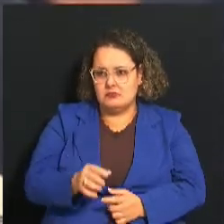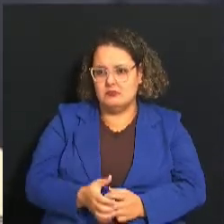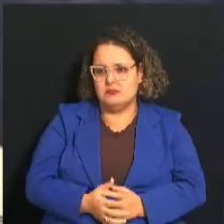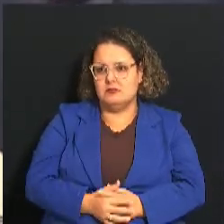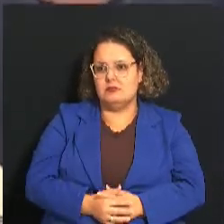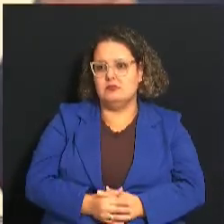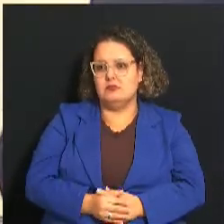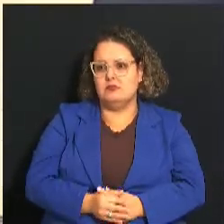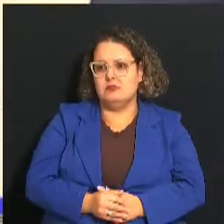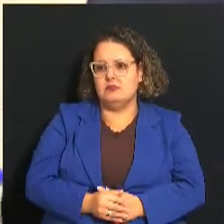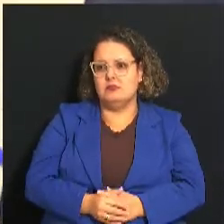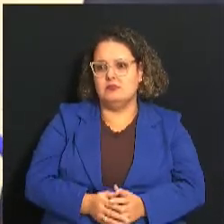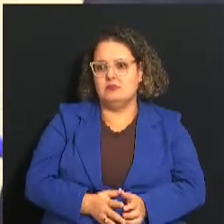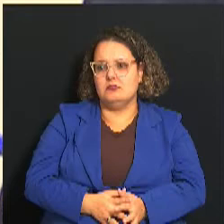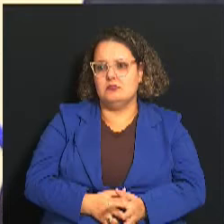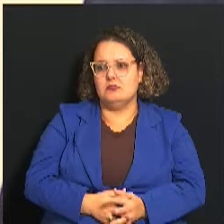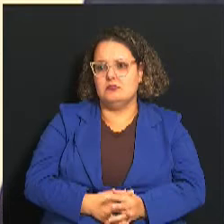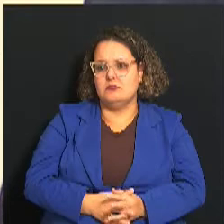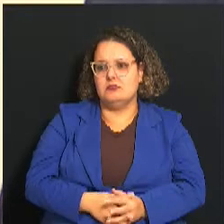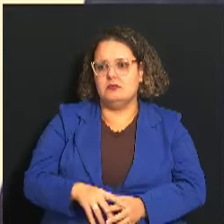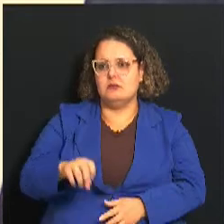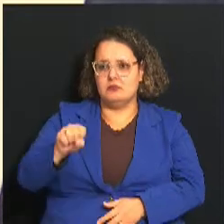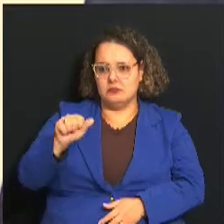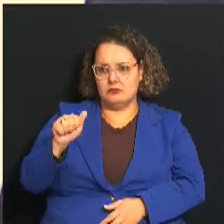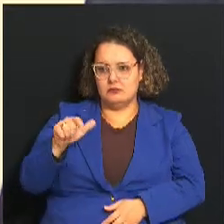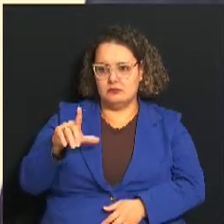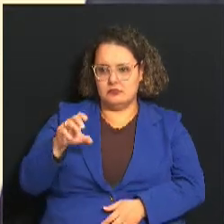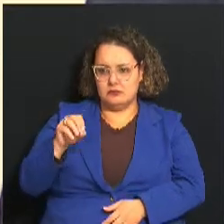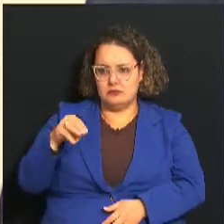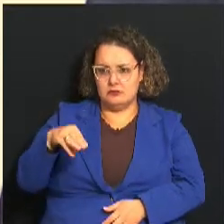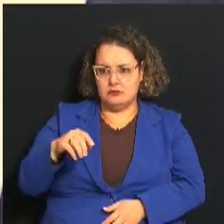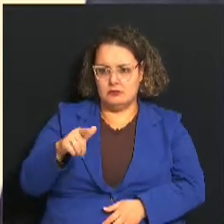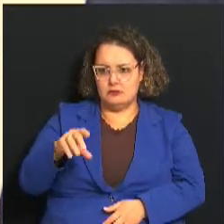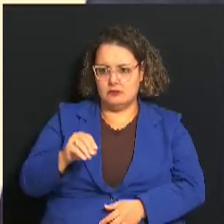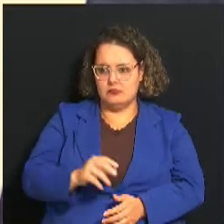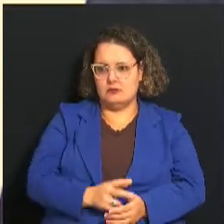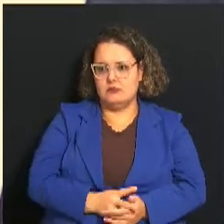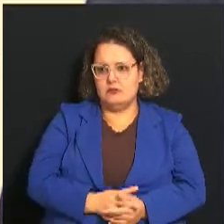Tá, depois Salomão. Salomão primeiro? Tanto faz.